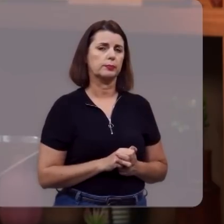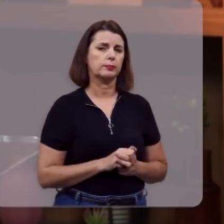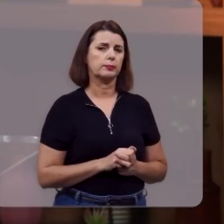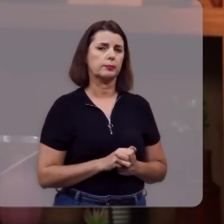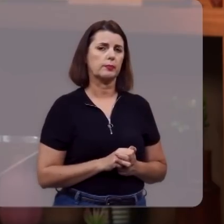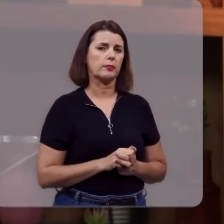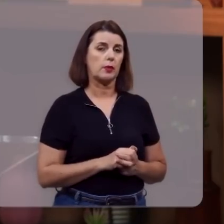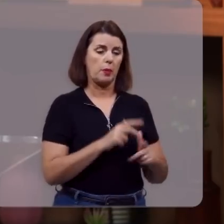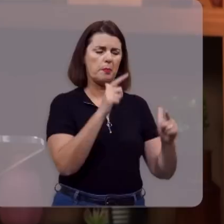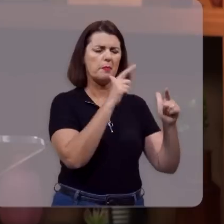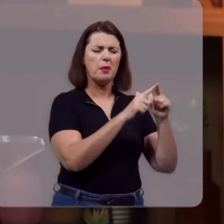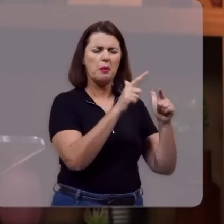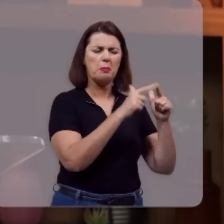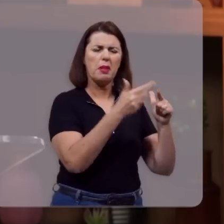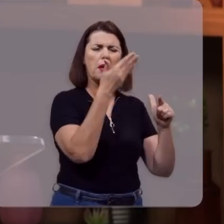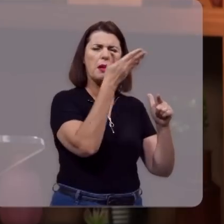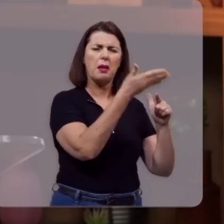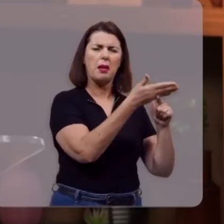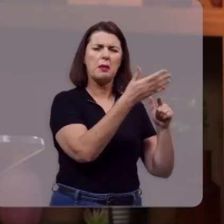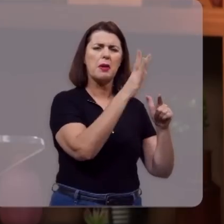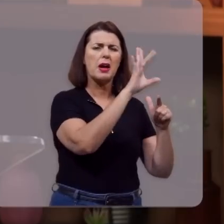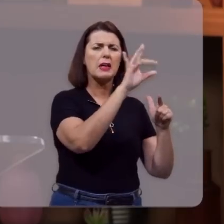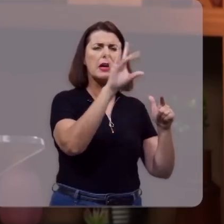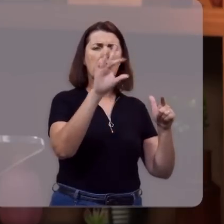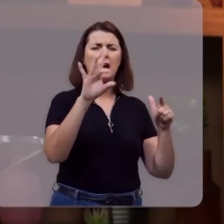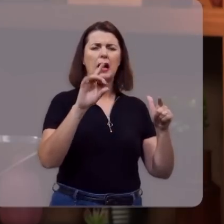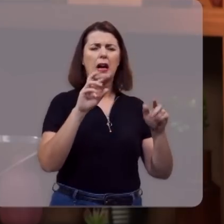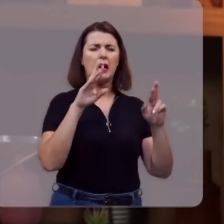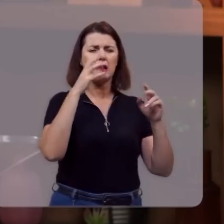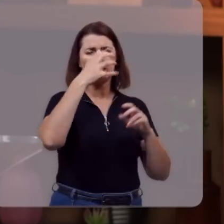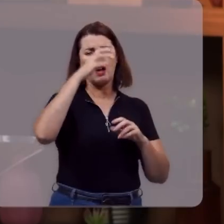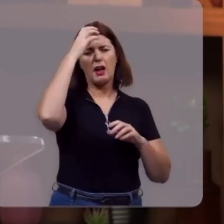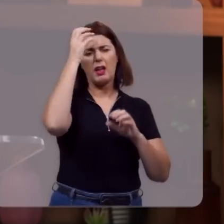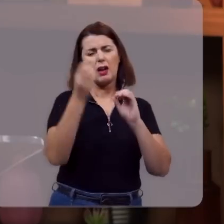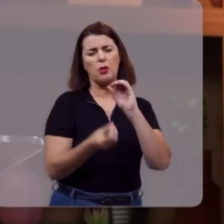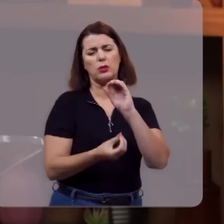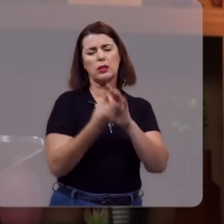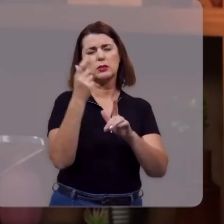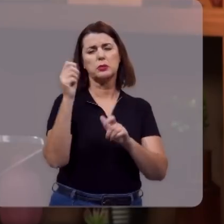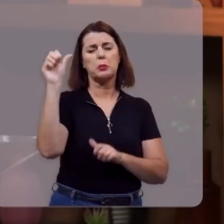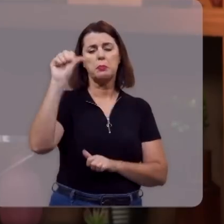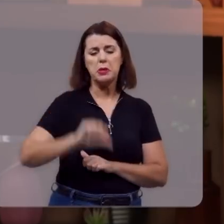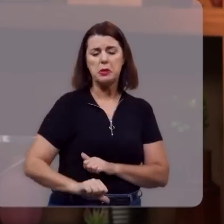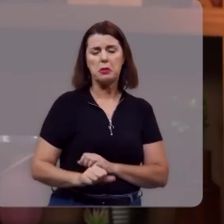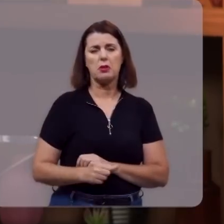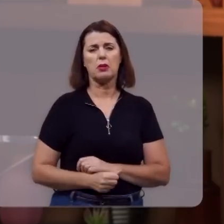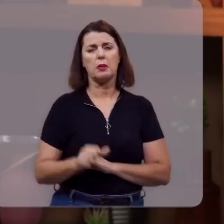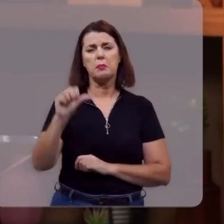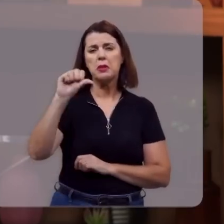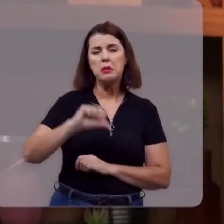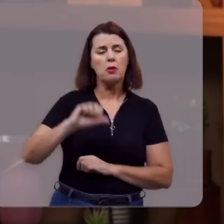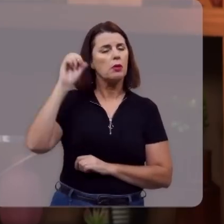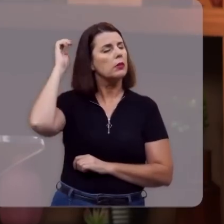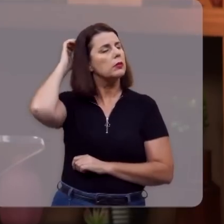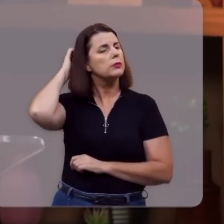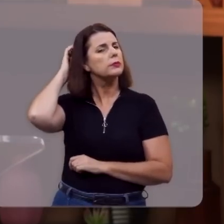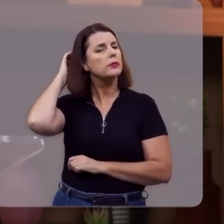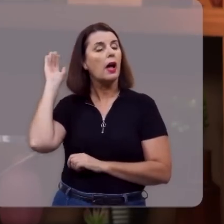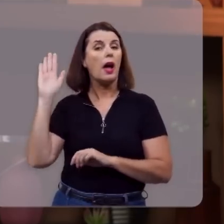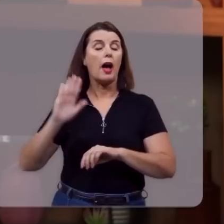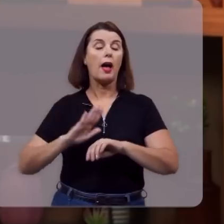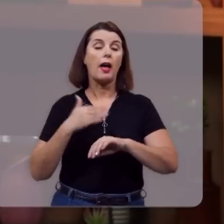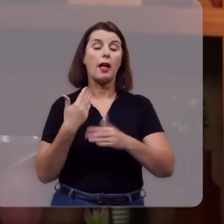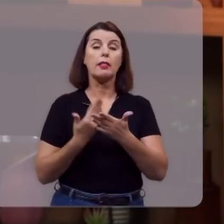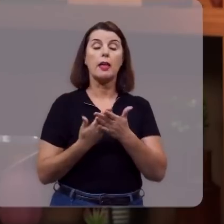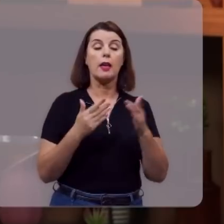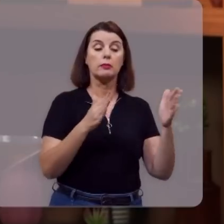E a crise era medonha. Cada rei que sucedia o outro era pior do que o antecessor. Até esse